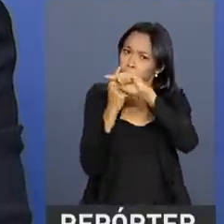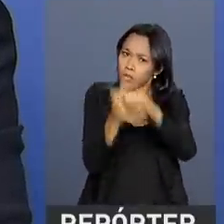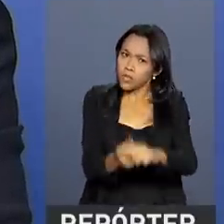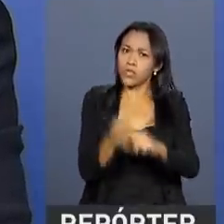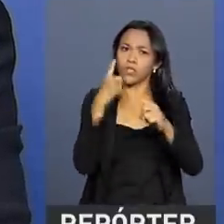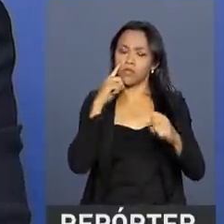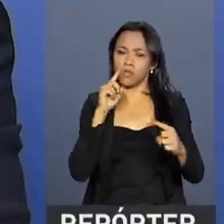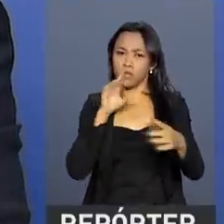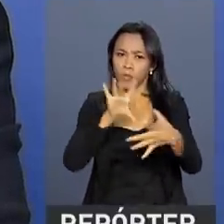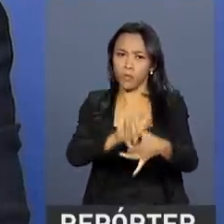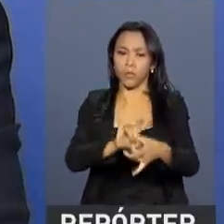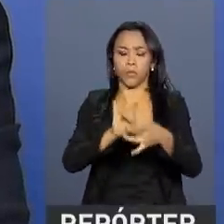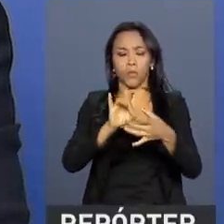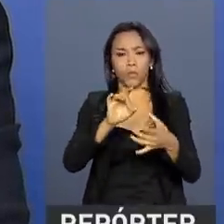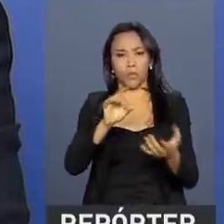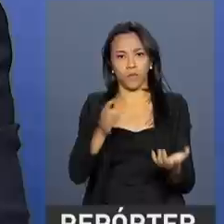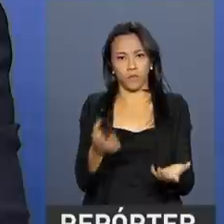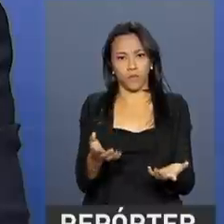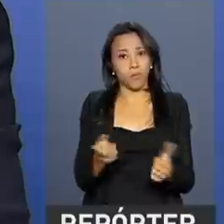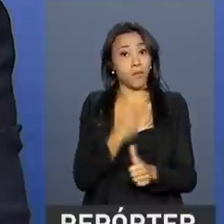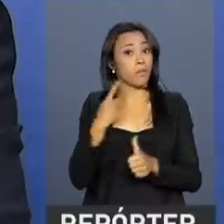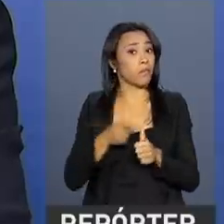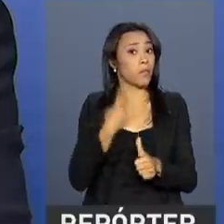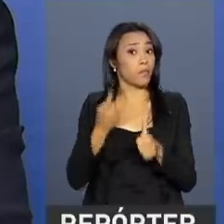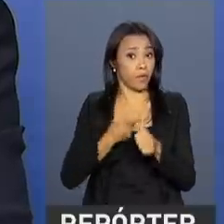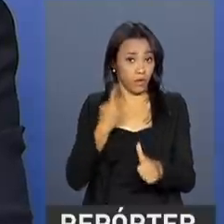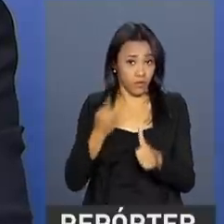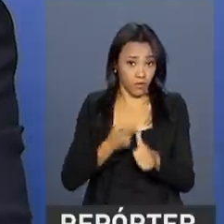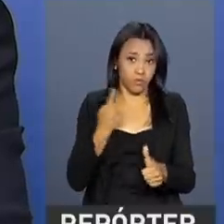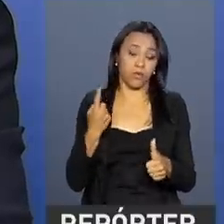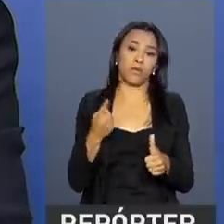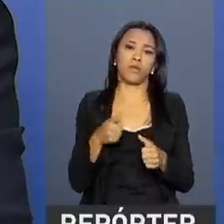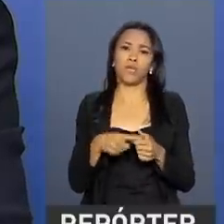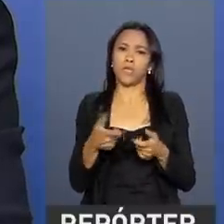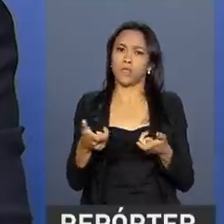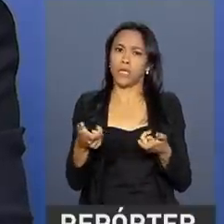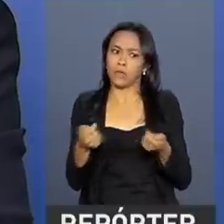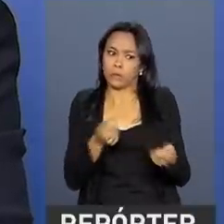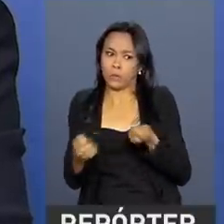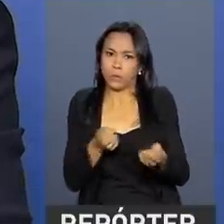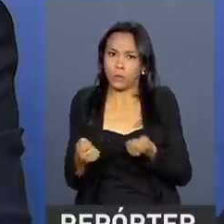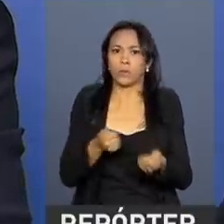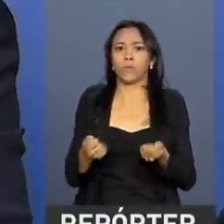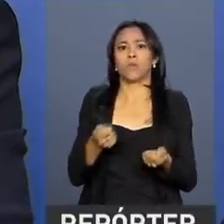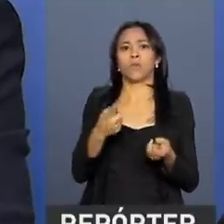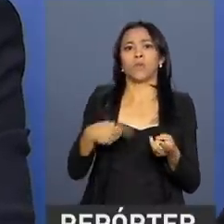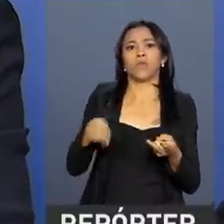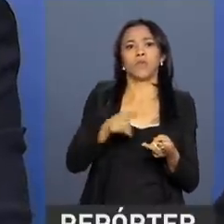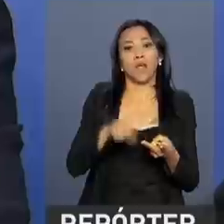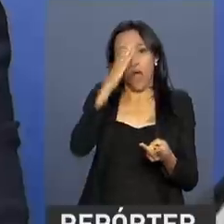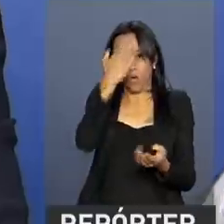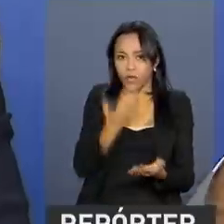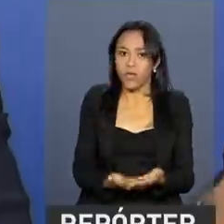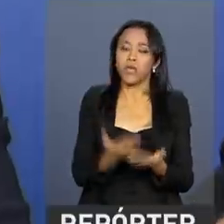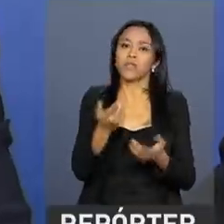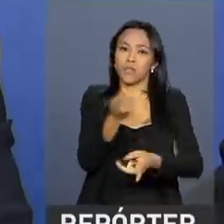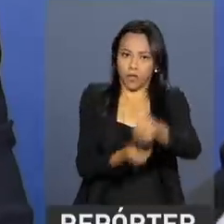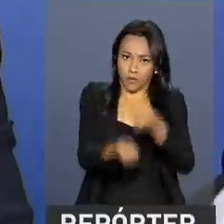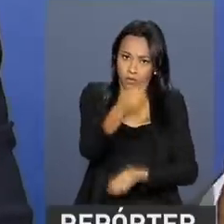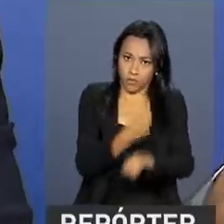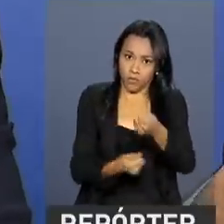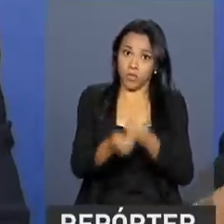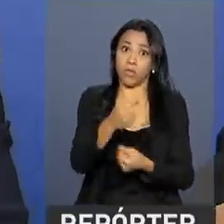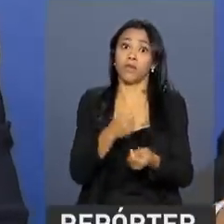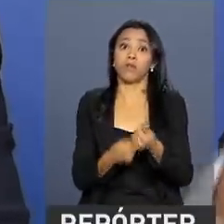primeiro a austeridade fiscal da confiança que a economia passou a ter com todos